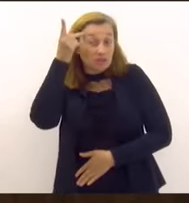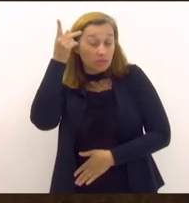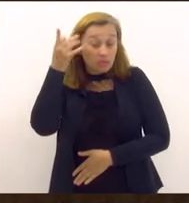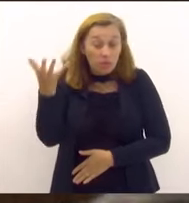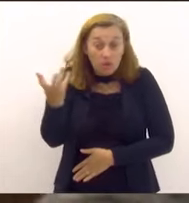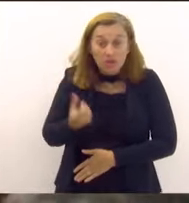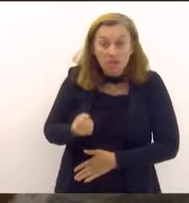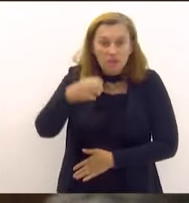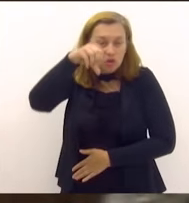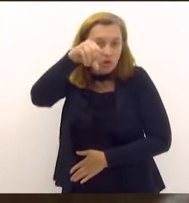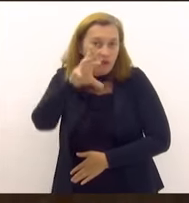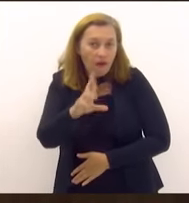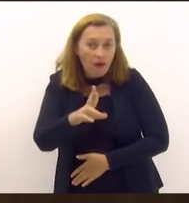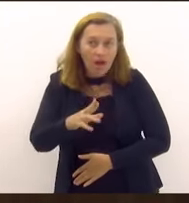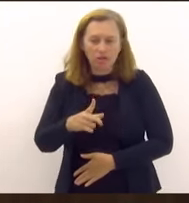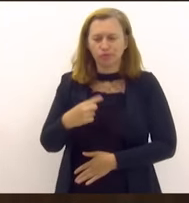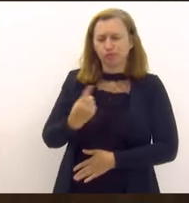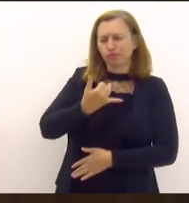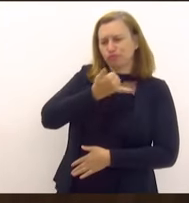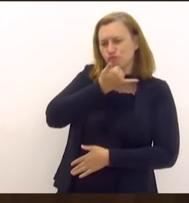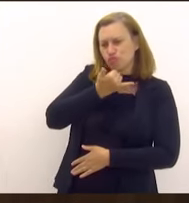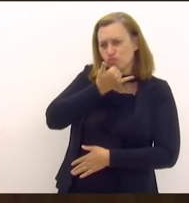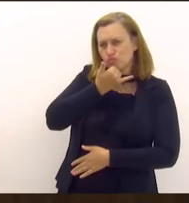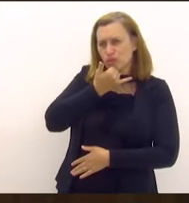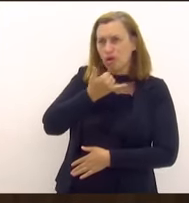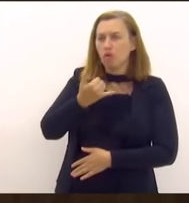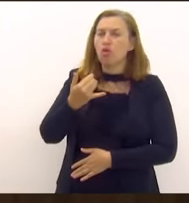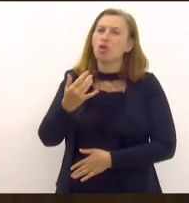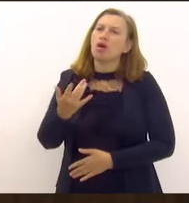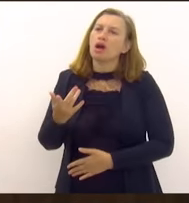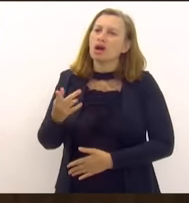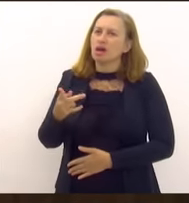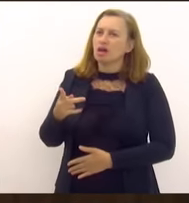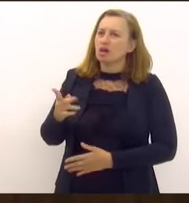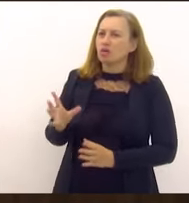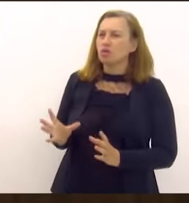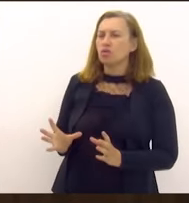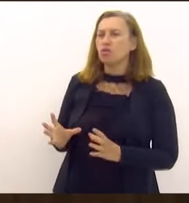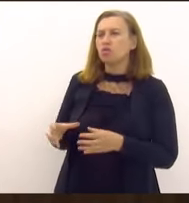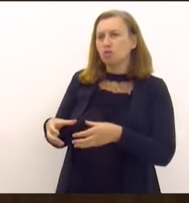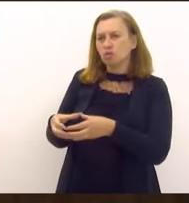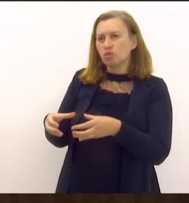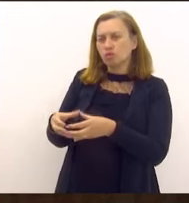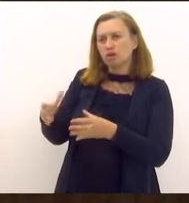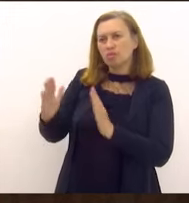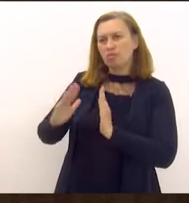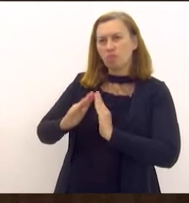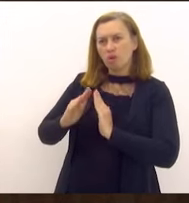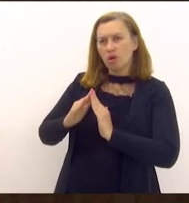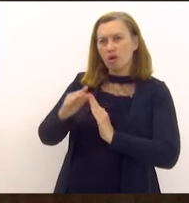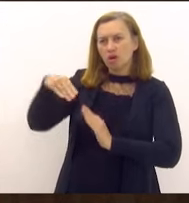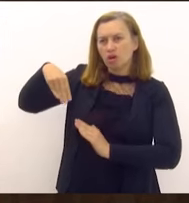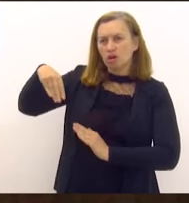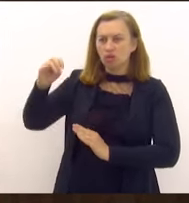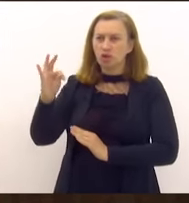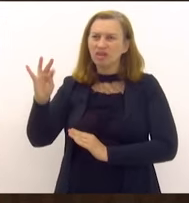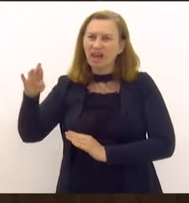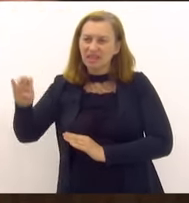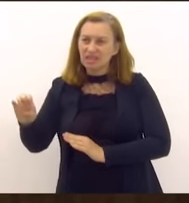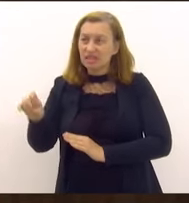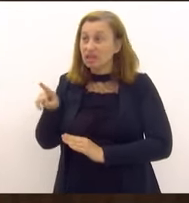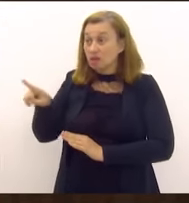gente também, vai me desculpar o pessoal do Nordeste, mas os caras estão lá há 15 anos, 20